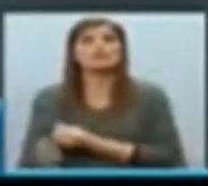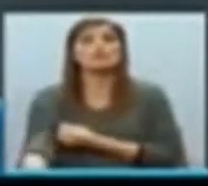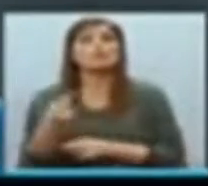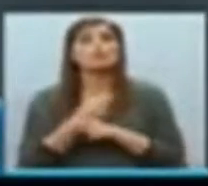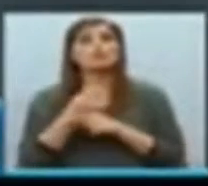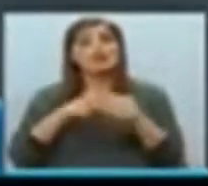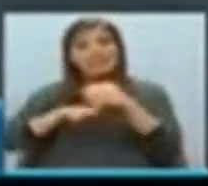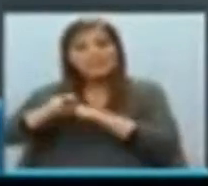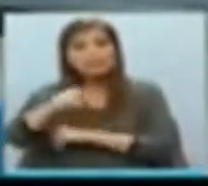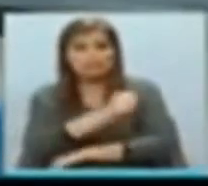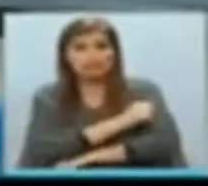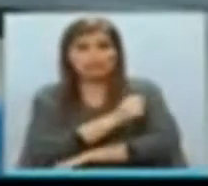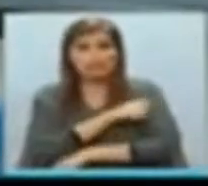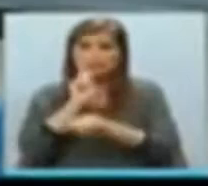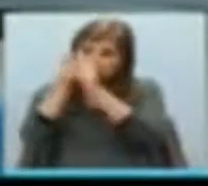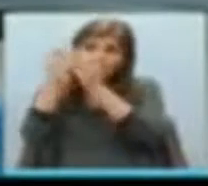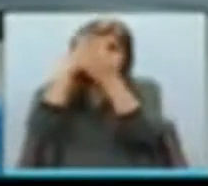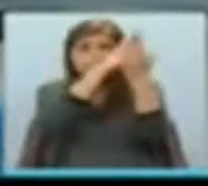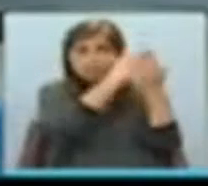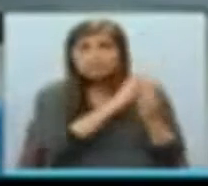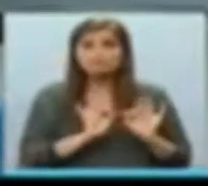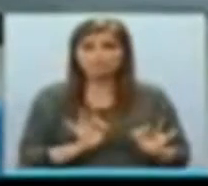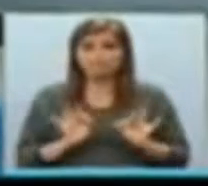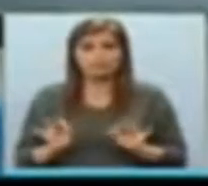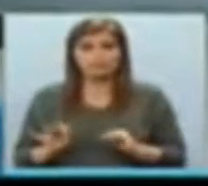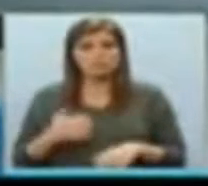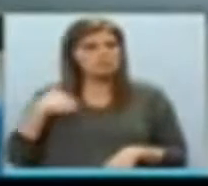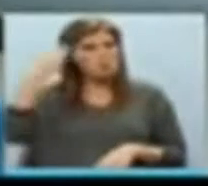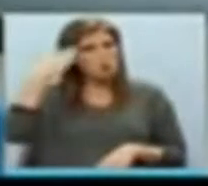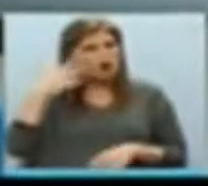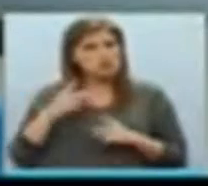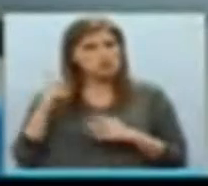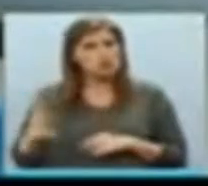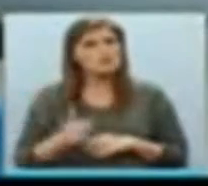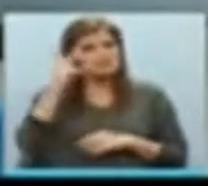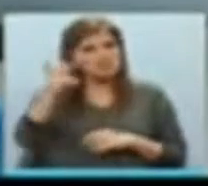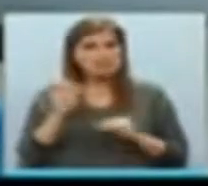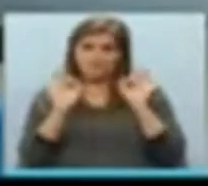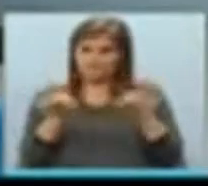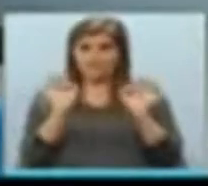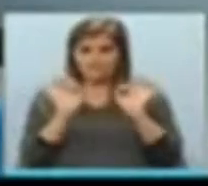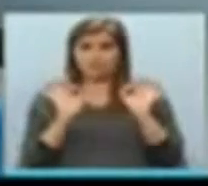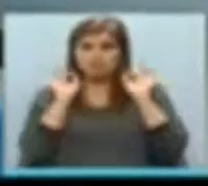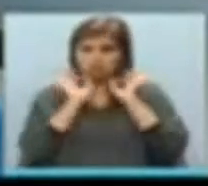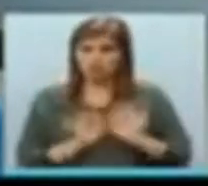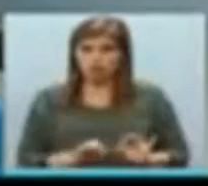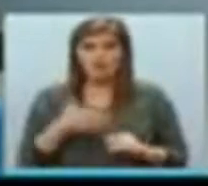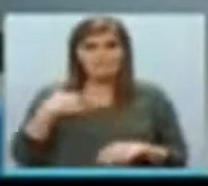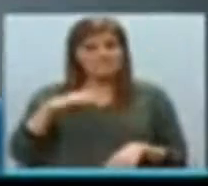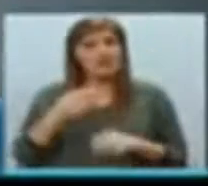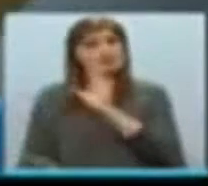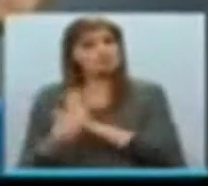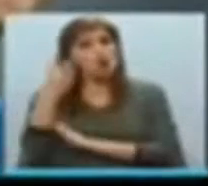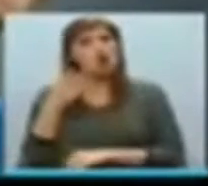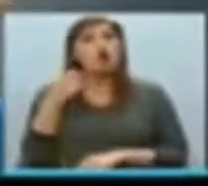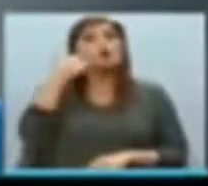da casa está em reforma a provar eu acho que a perspectiva é que em dois anos seja pronta pra onde vai existe um museu lá mas a